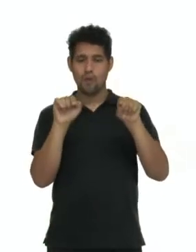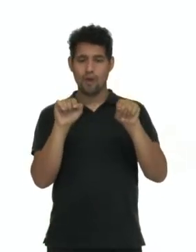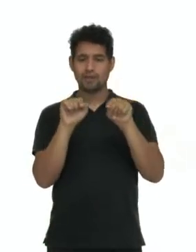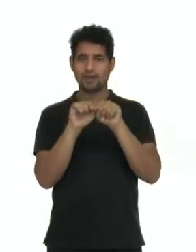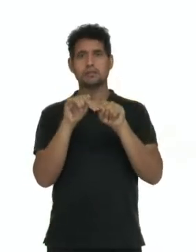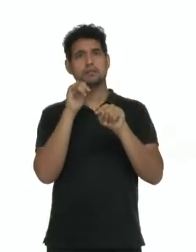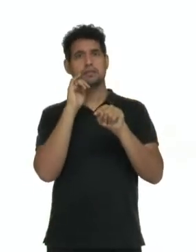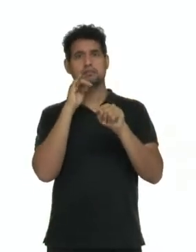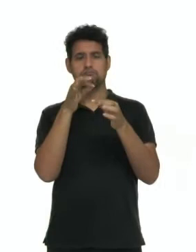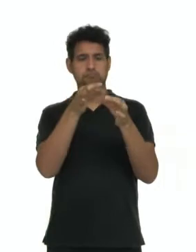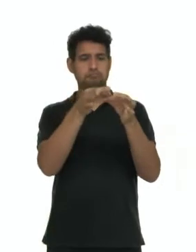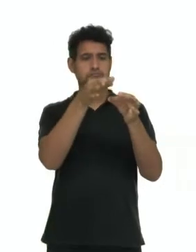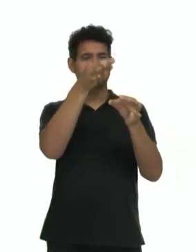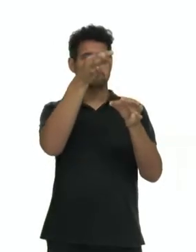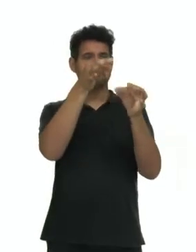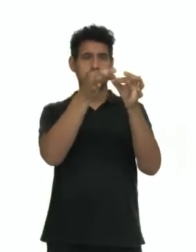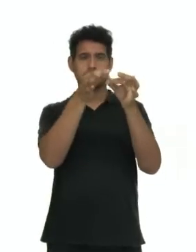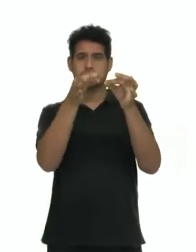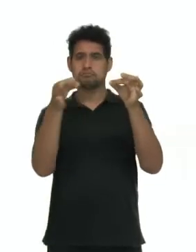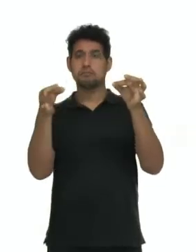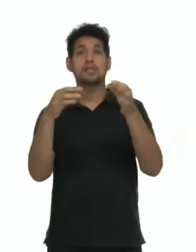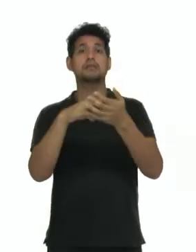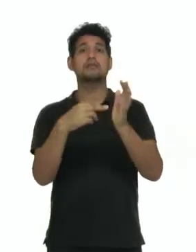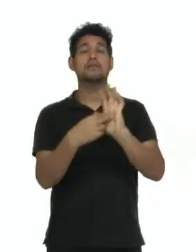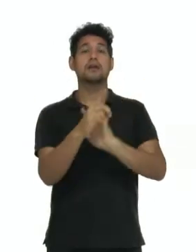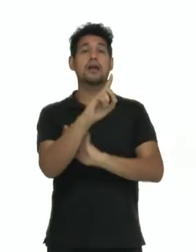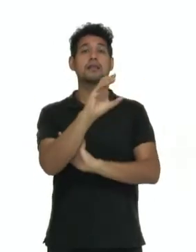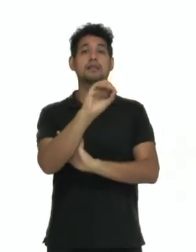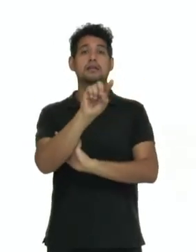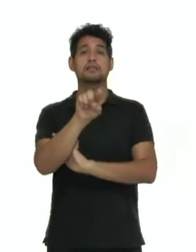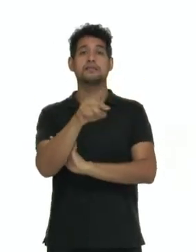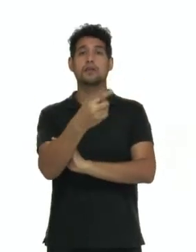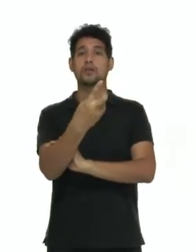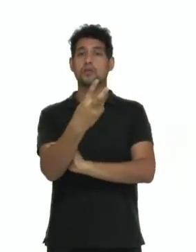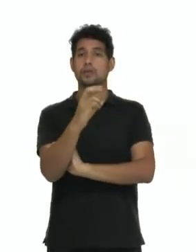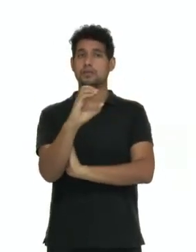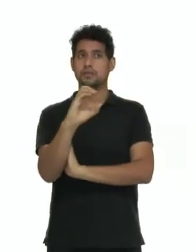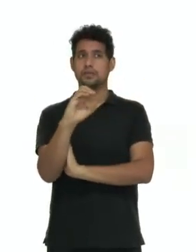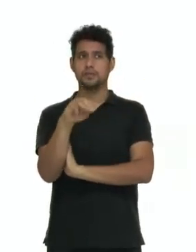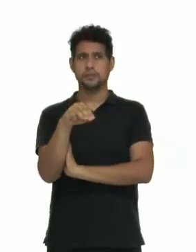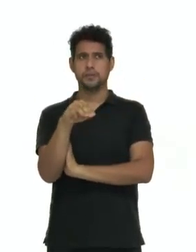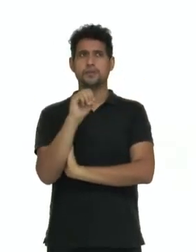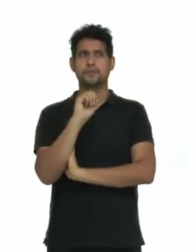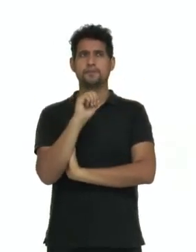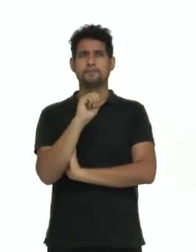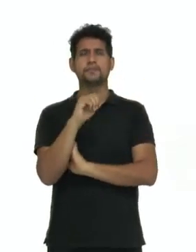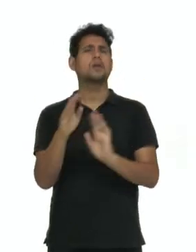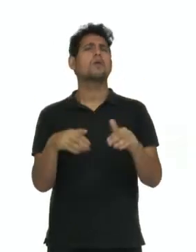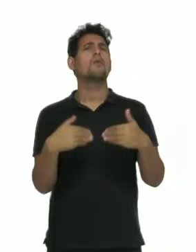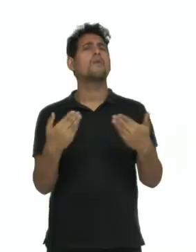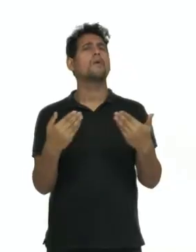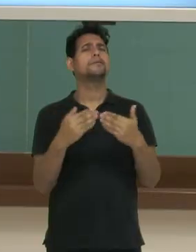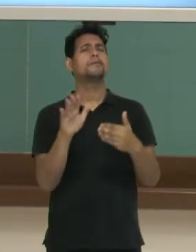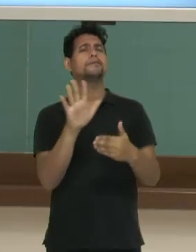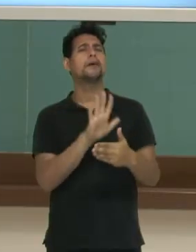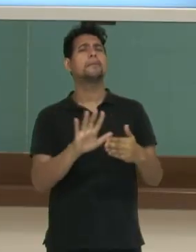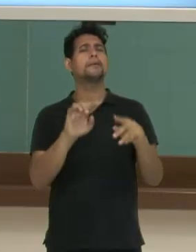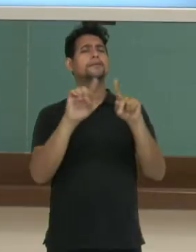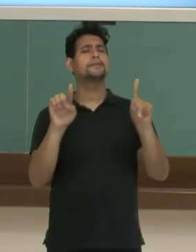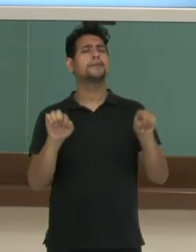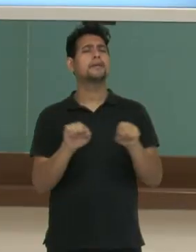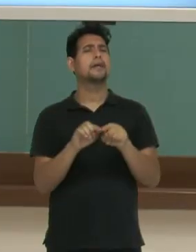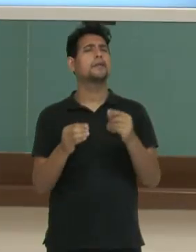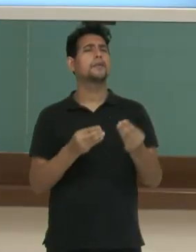só, a medida do comprimento é 10,2 centímetros. Qual será que é o perímetro desse quadrado? E